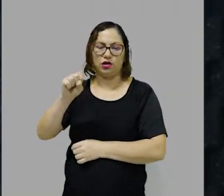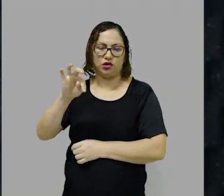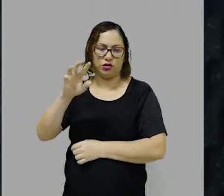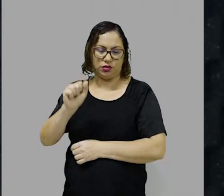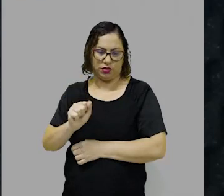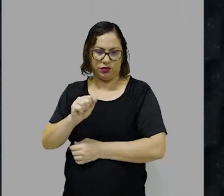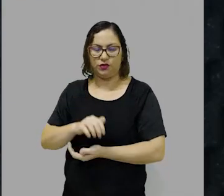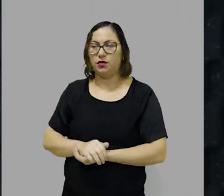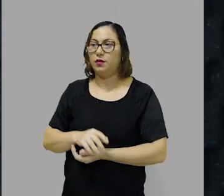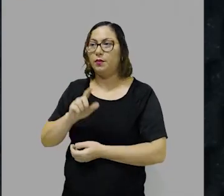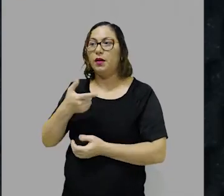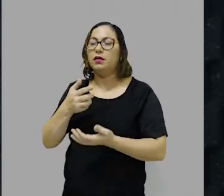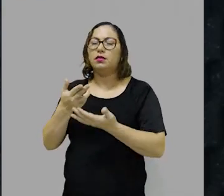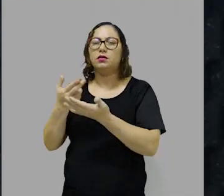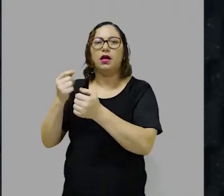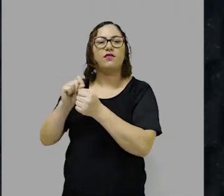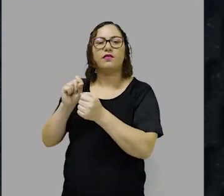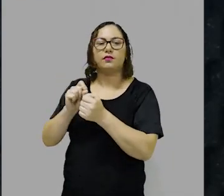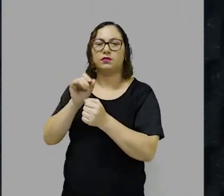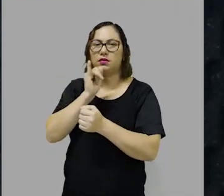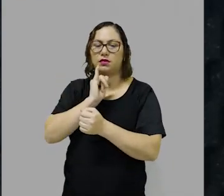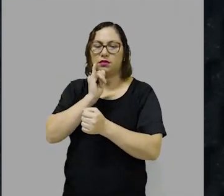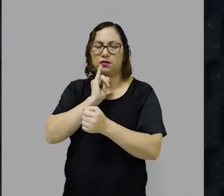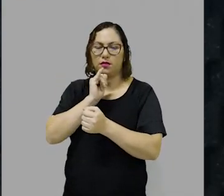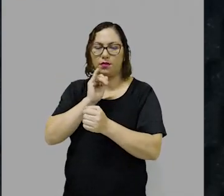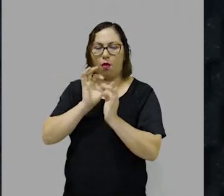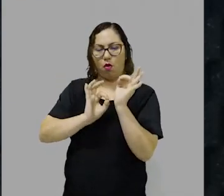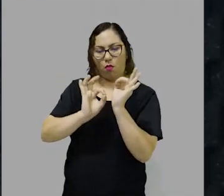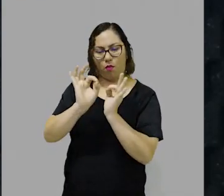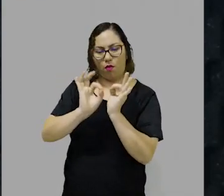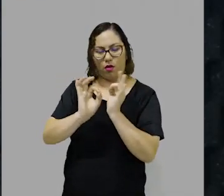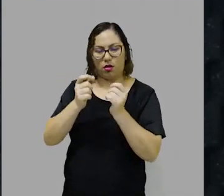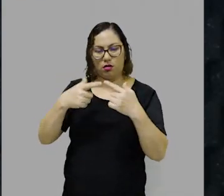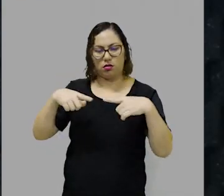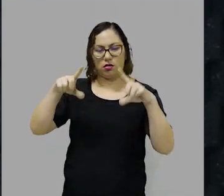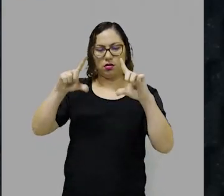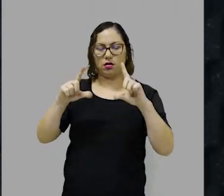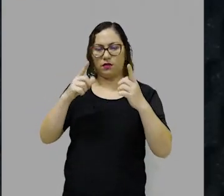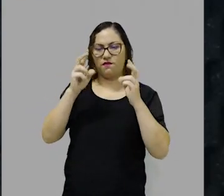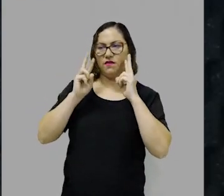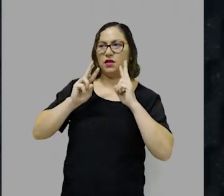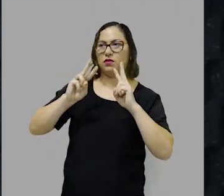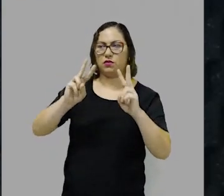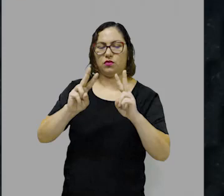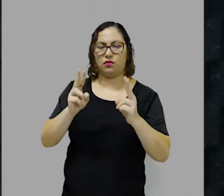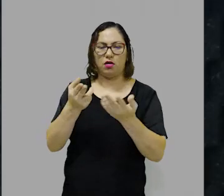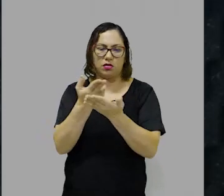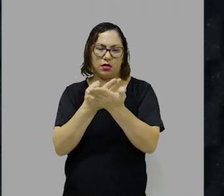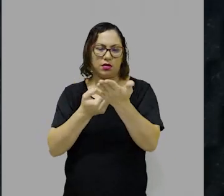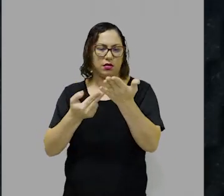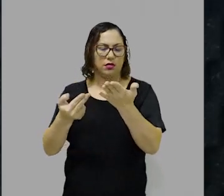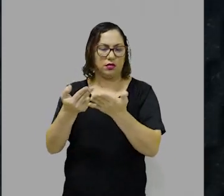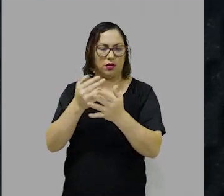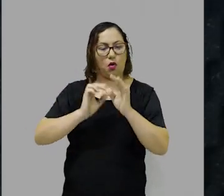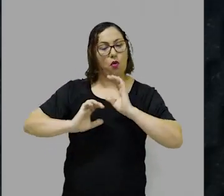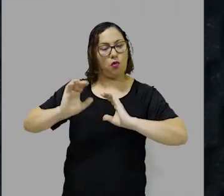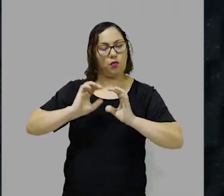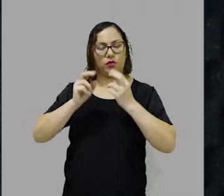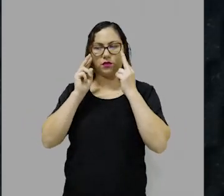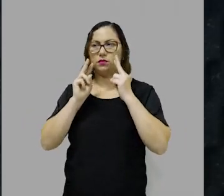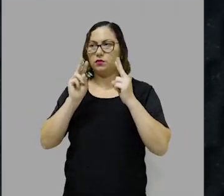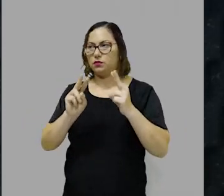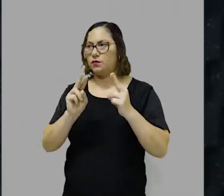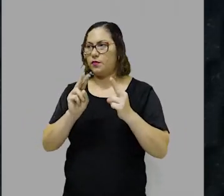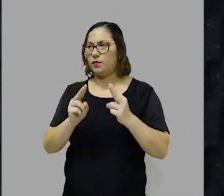então ninguém tinha feito: programação de cartazes, programação visual, design gráfico, comunicação visual.